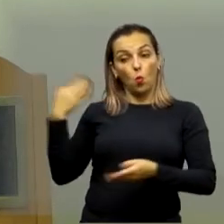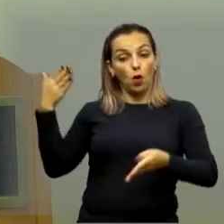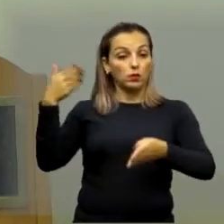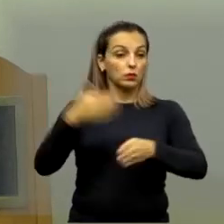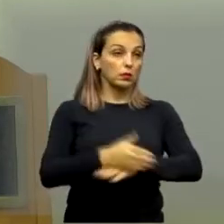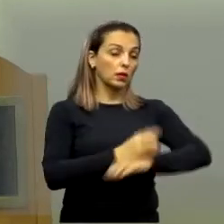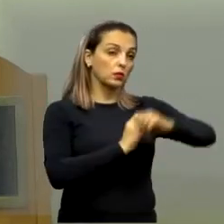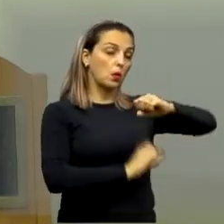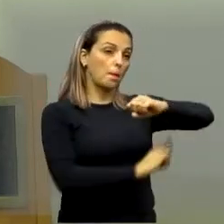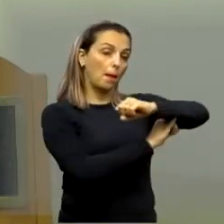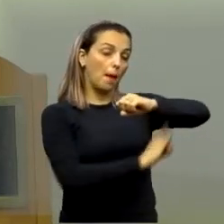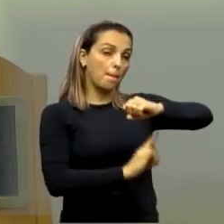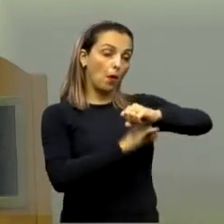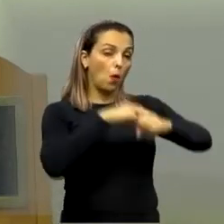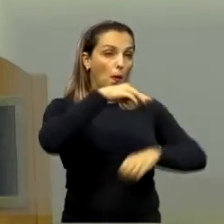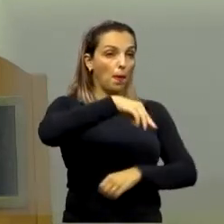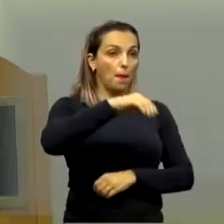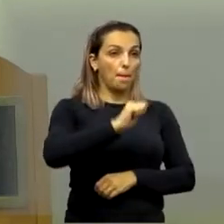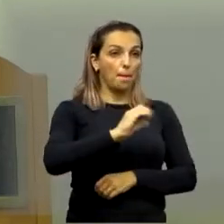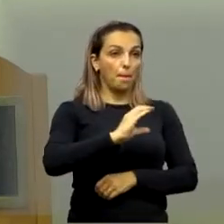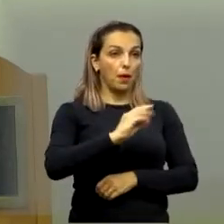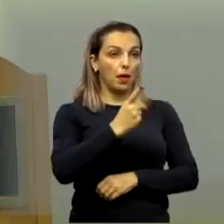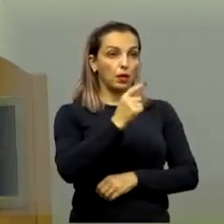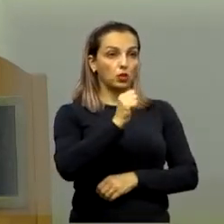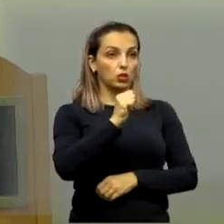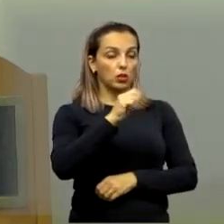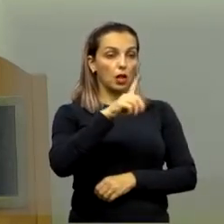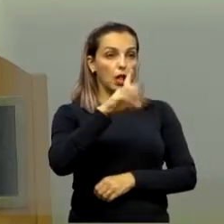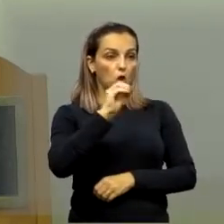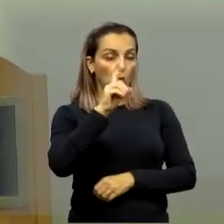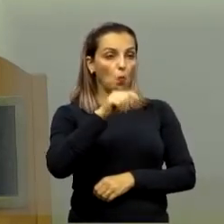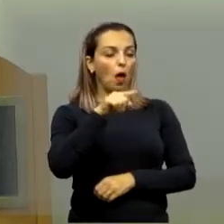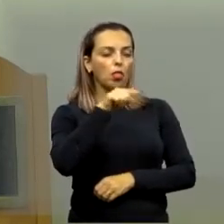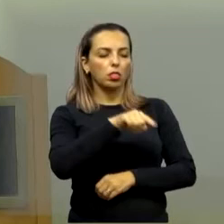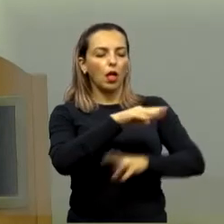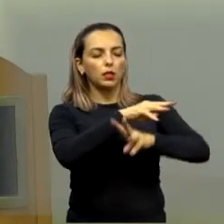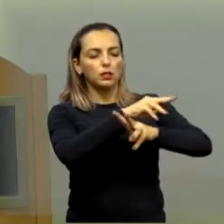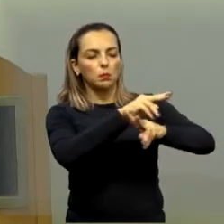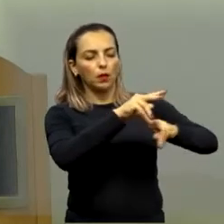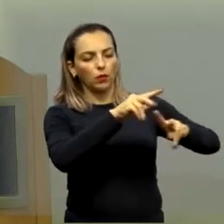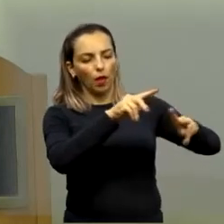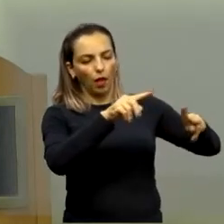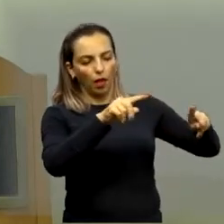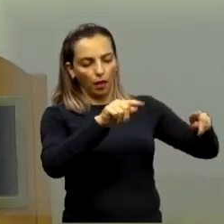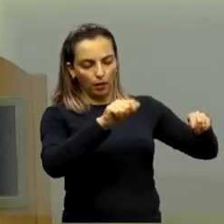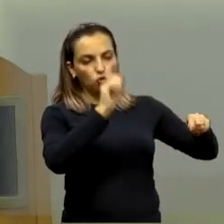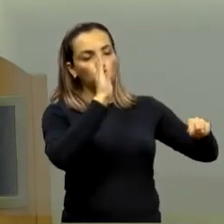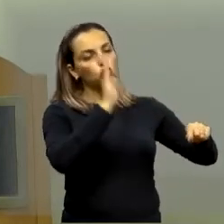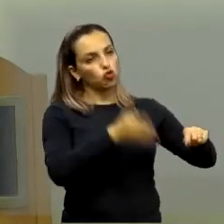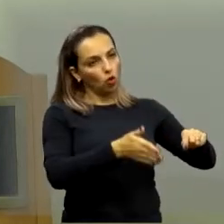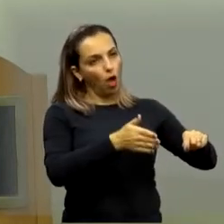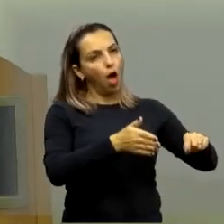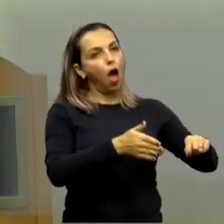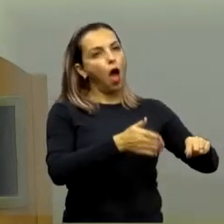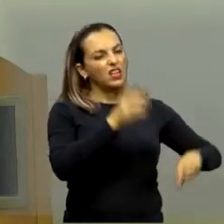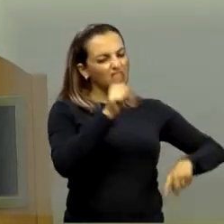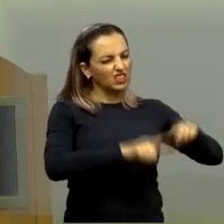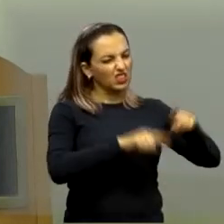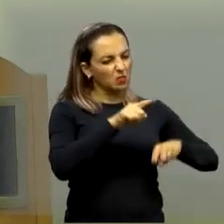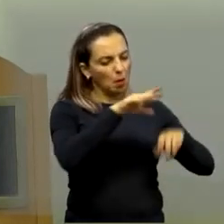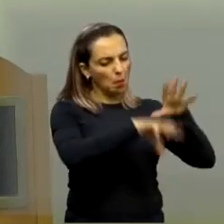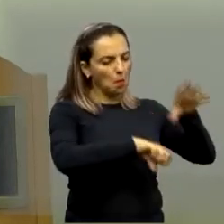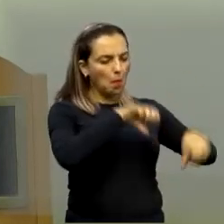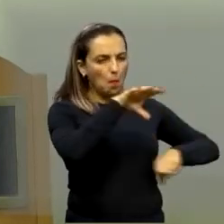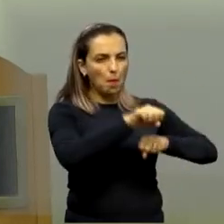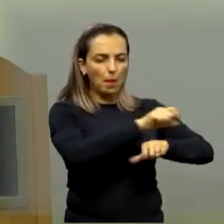foi lá encontrei já te já quase desmanchado quase toda a ponte né já estão tirando os em tudo Só que